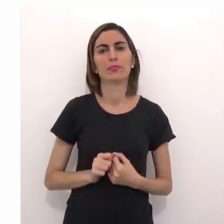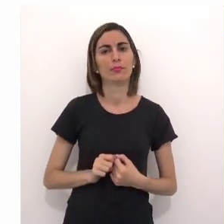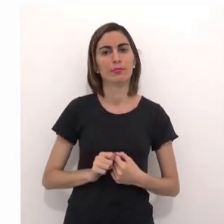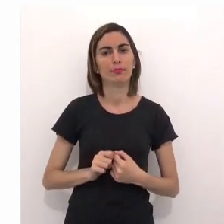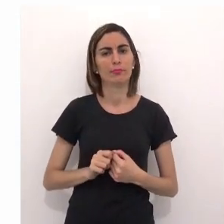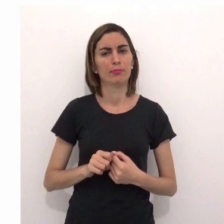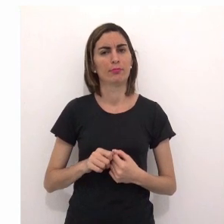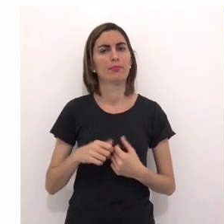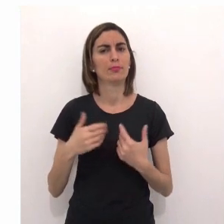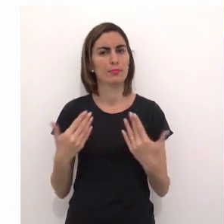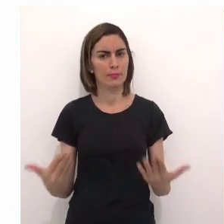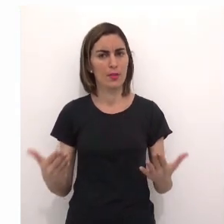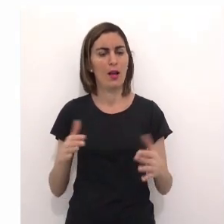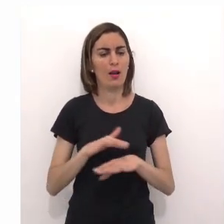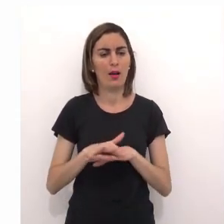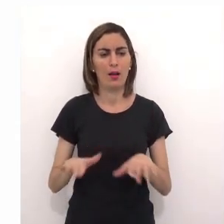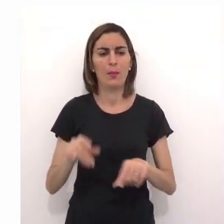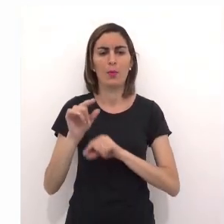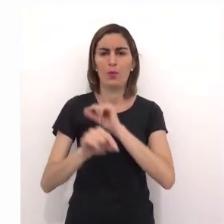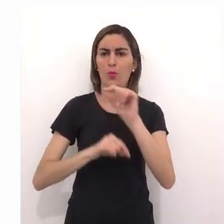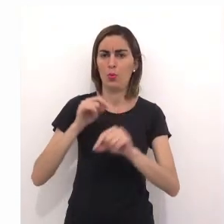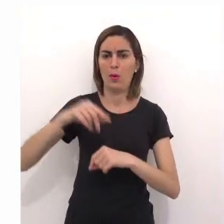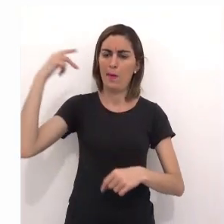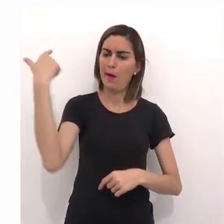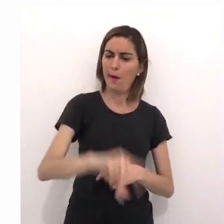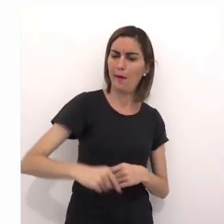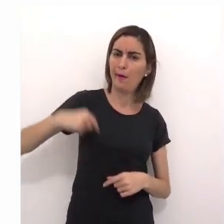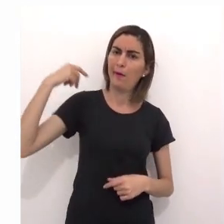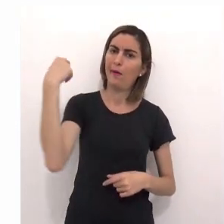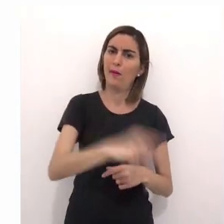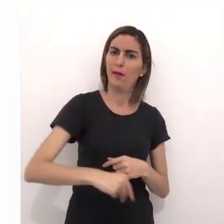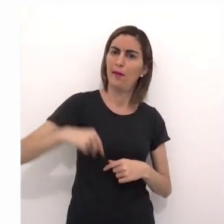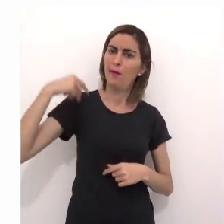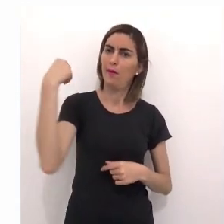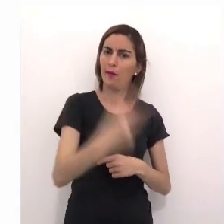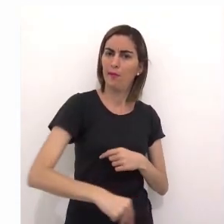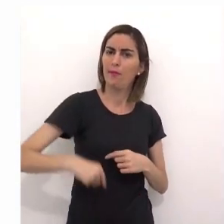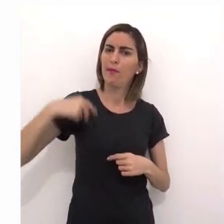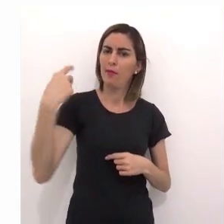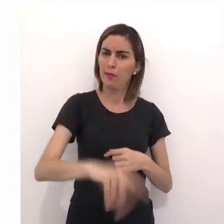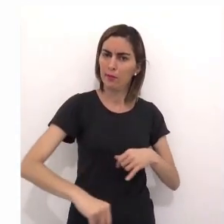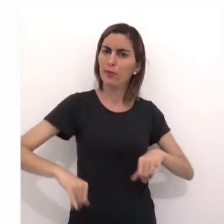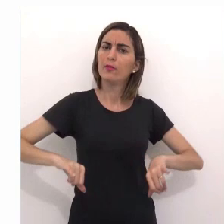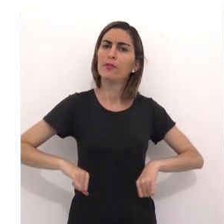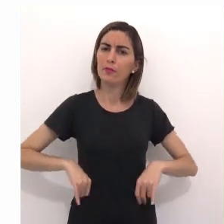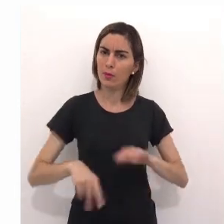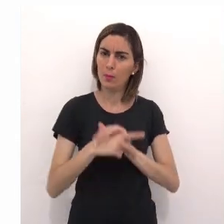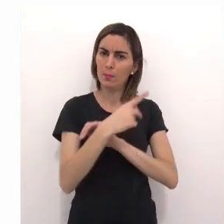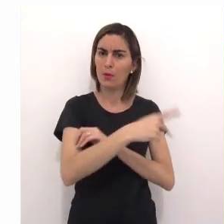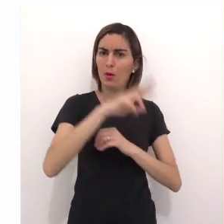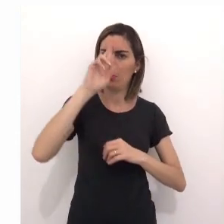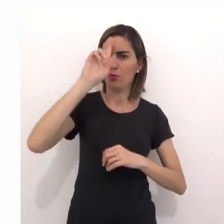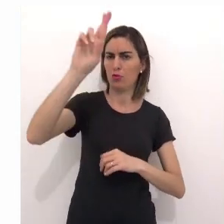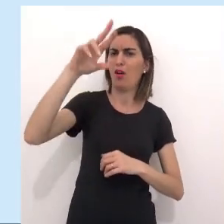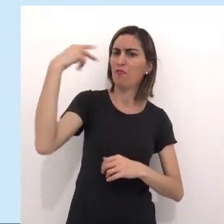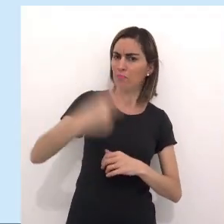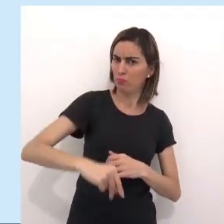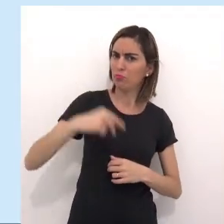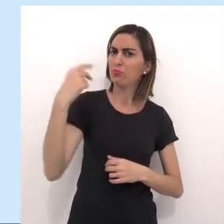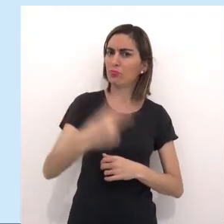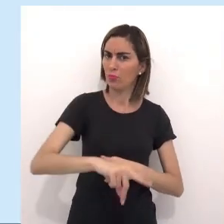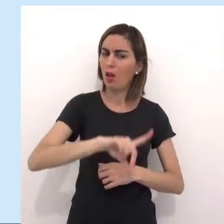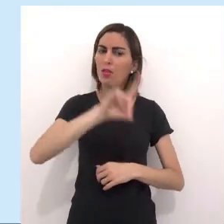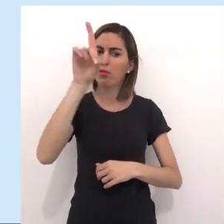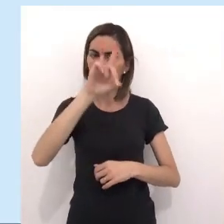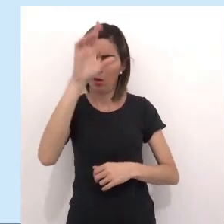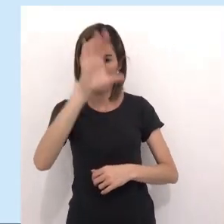e acabou sendo açoitado e posto em grilhões pelo próprio Senhor. Foi questionar o Deus católico,